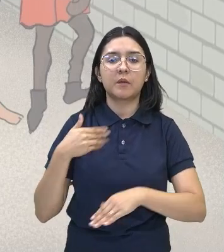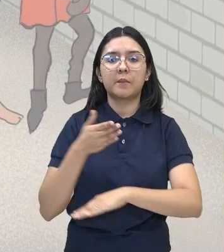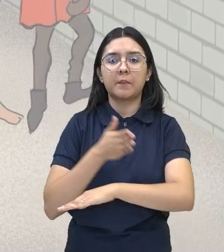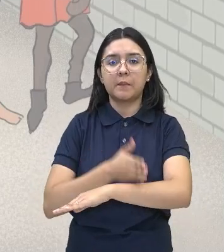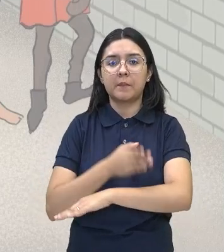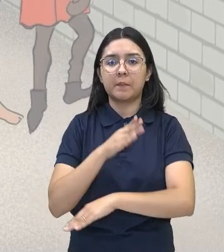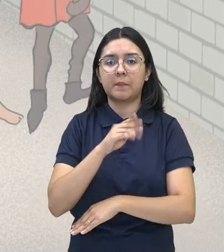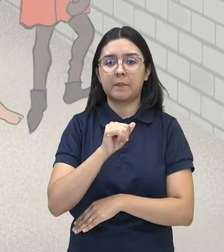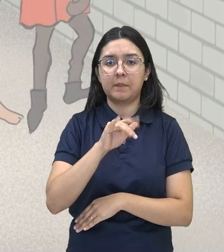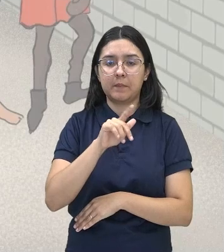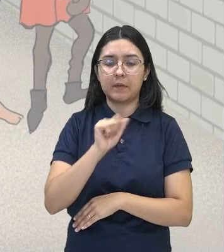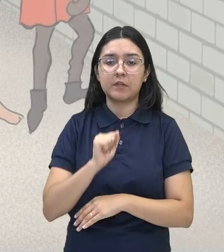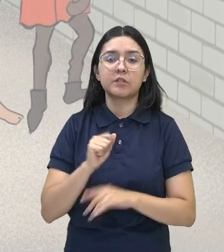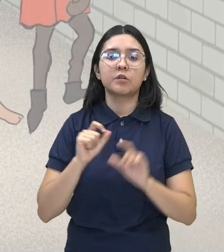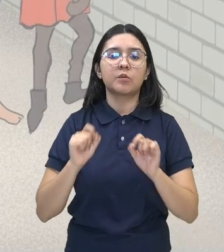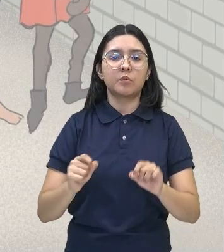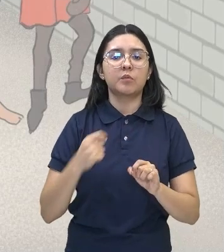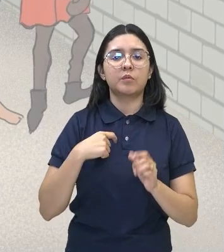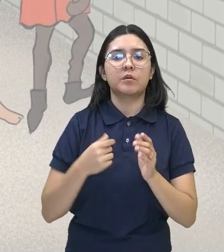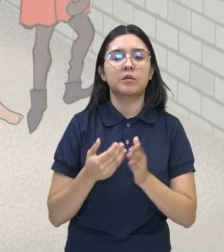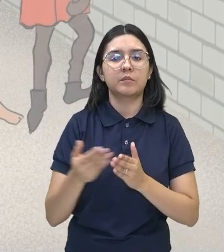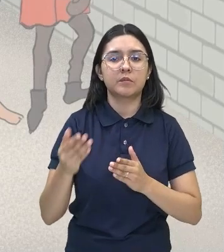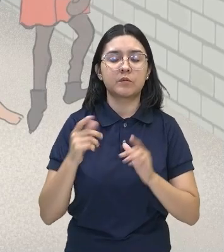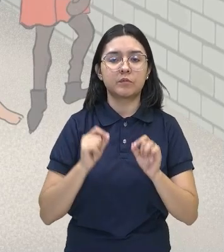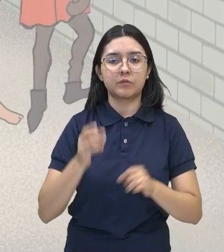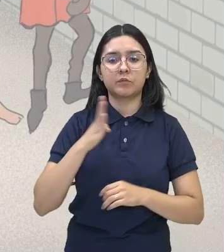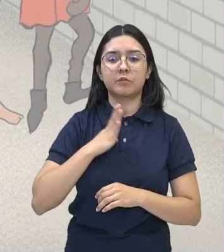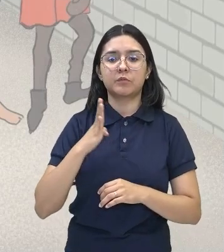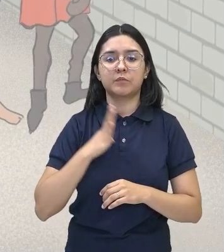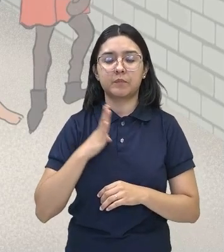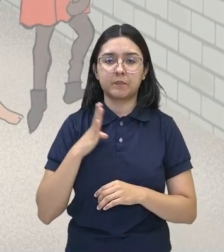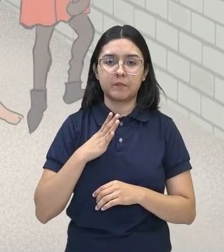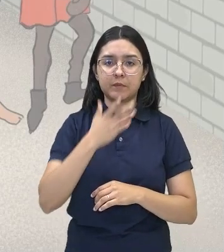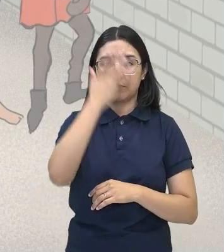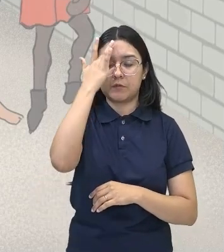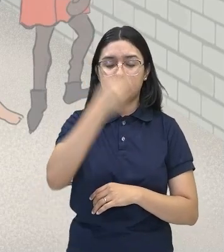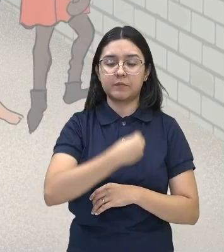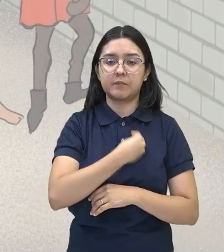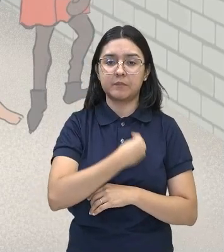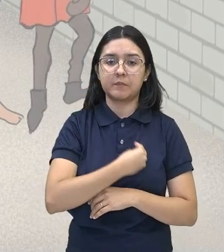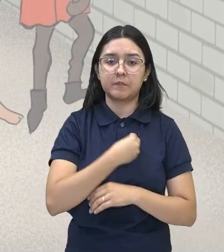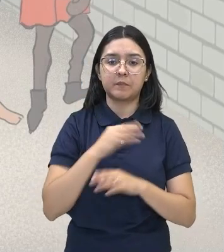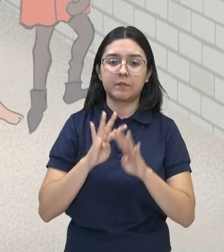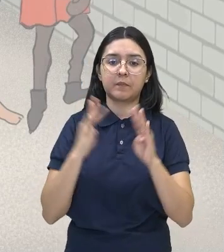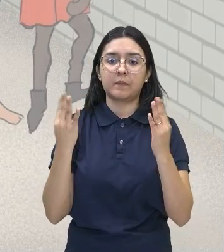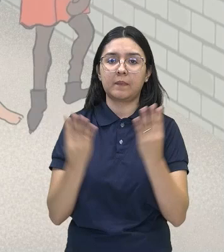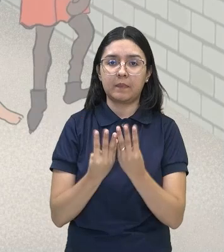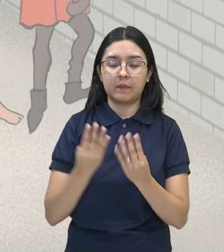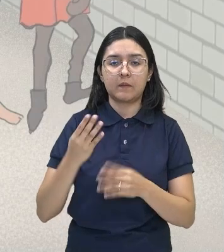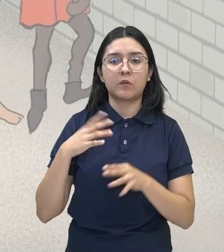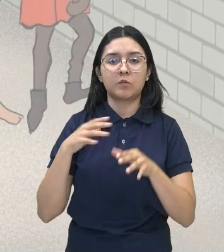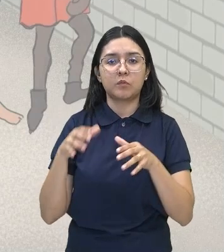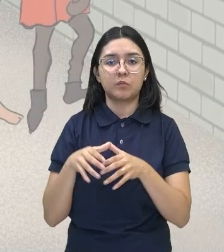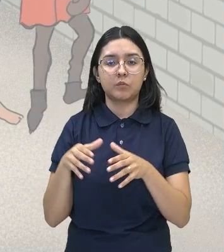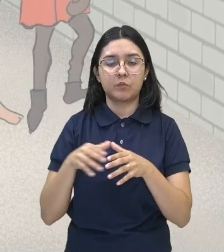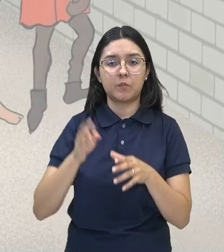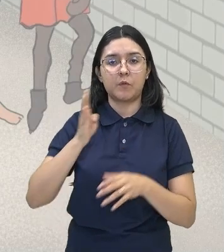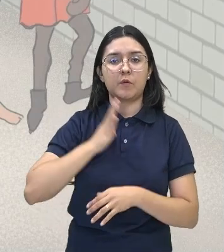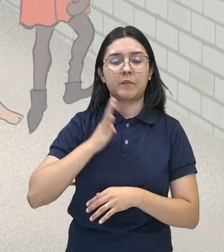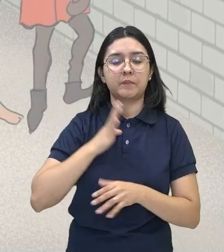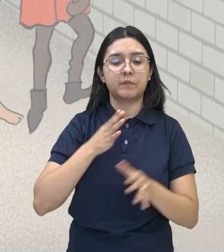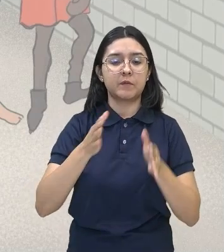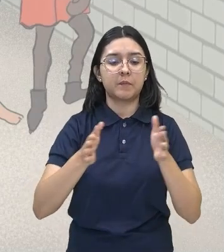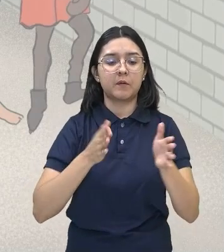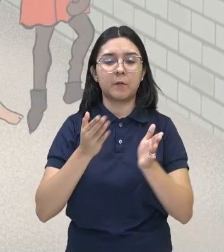com o surgimento dos burgos e da classe social, os moradores dos burgos, que eram justamente os burgueses. Nesse período,